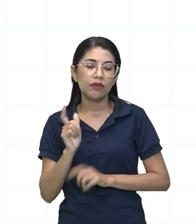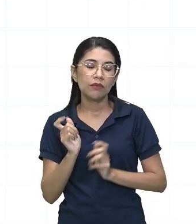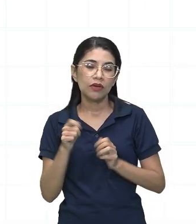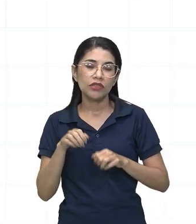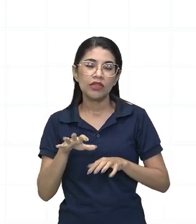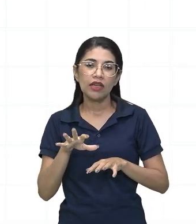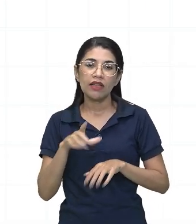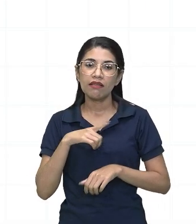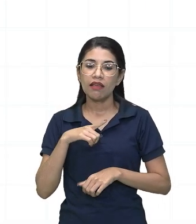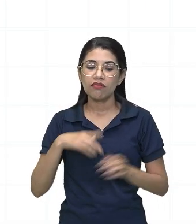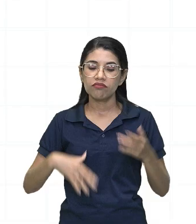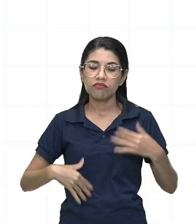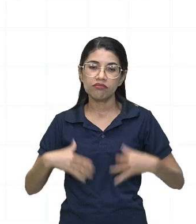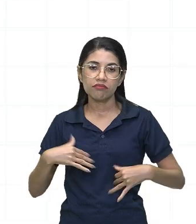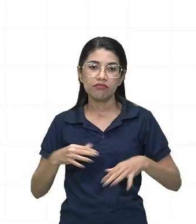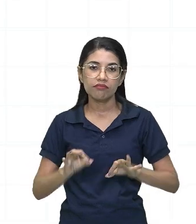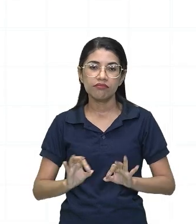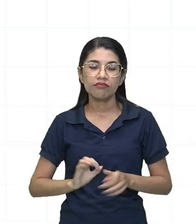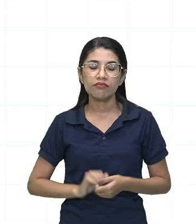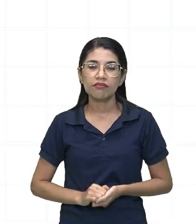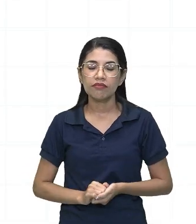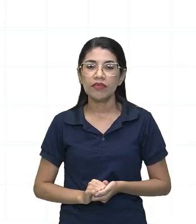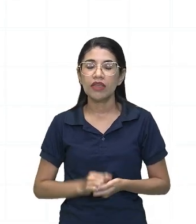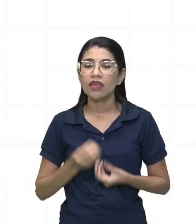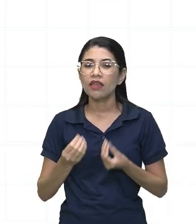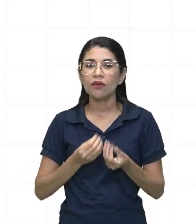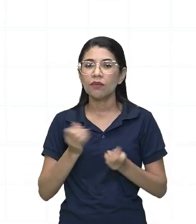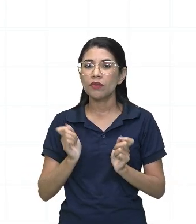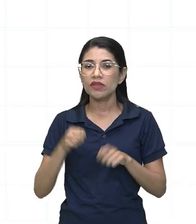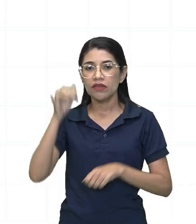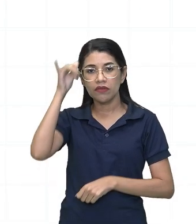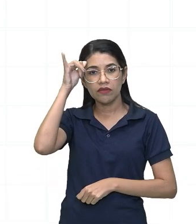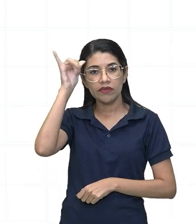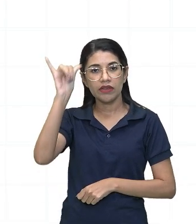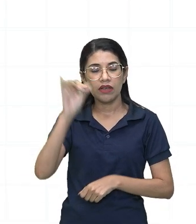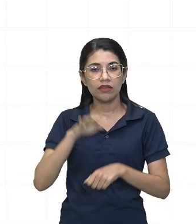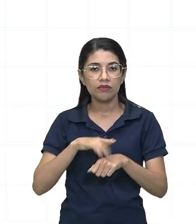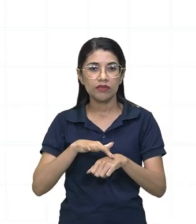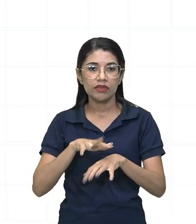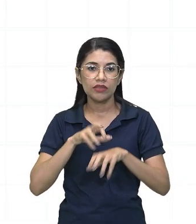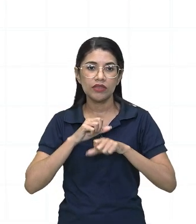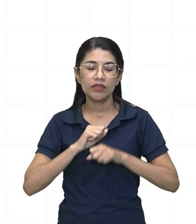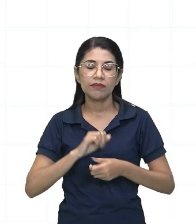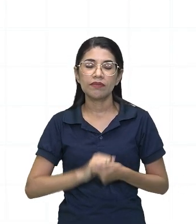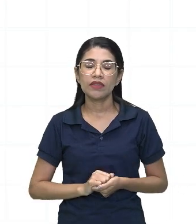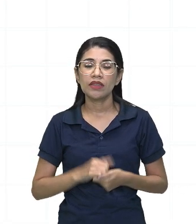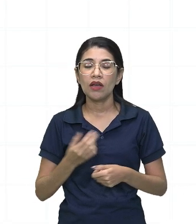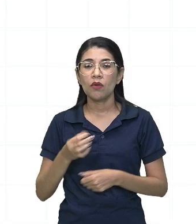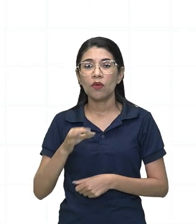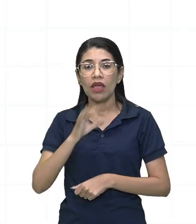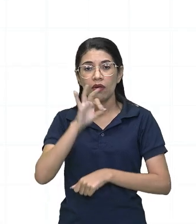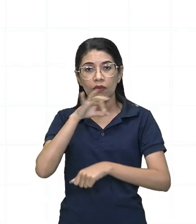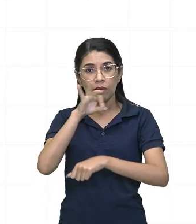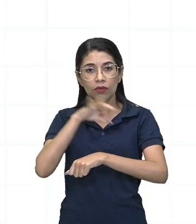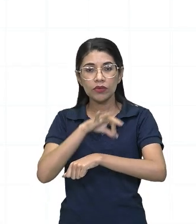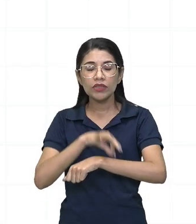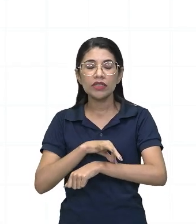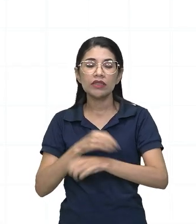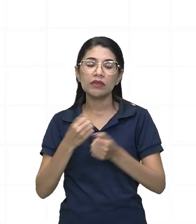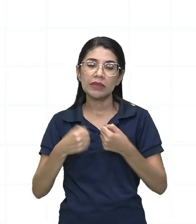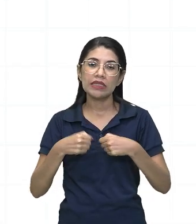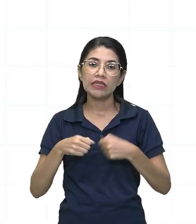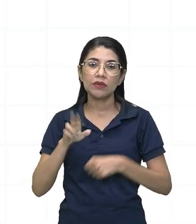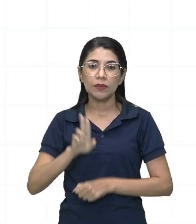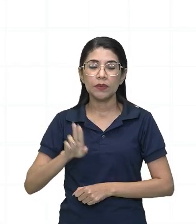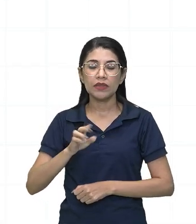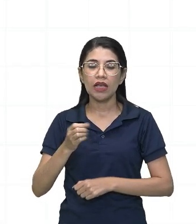corpo, certo? E qual é a prevenção da leishmaniose? Por se tratar de mosquito como vetor, uso de